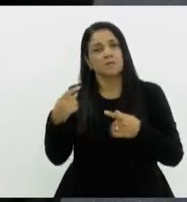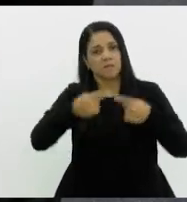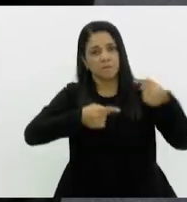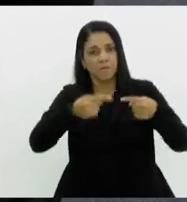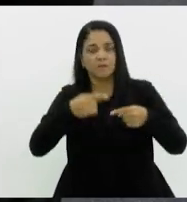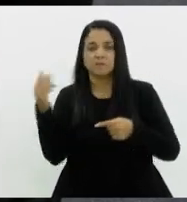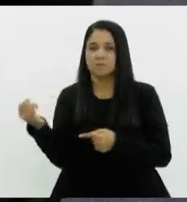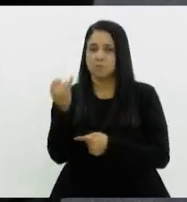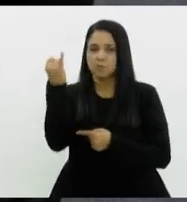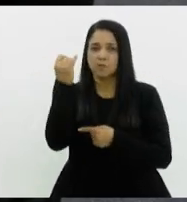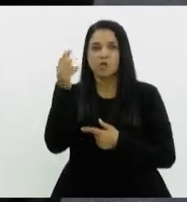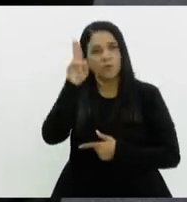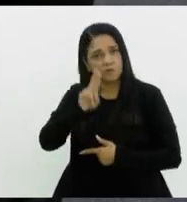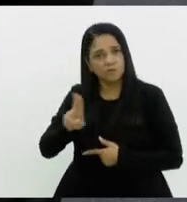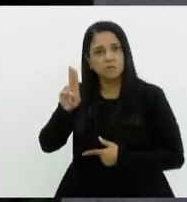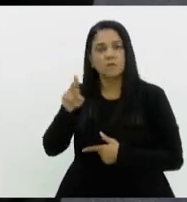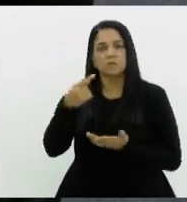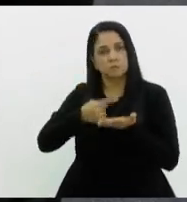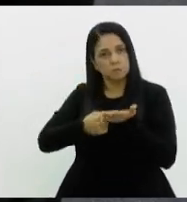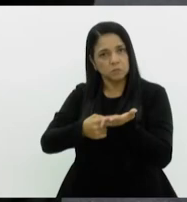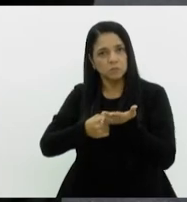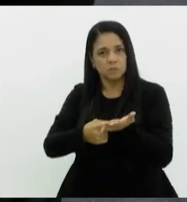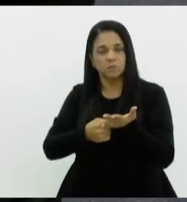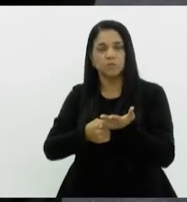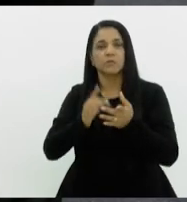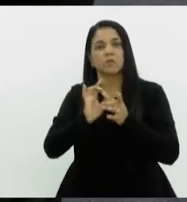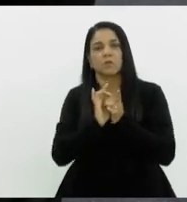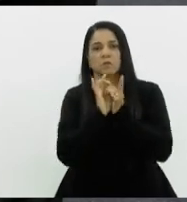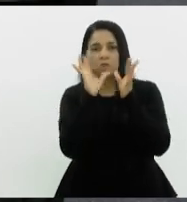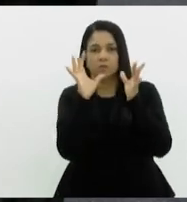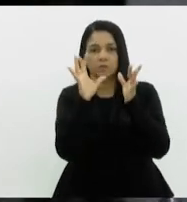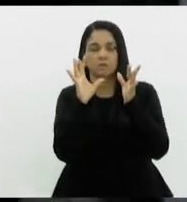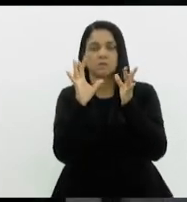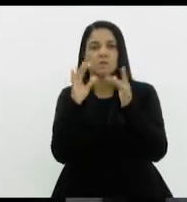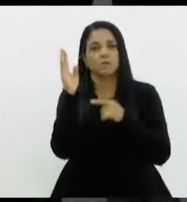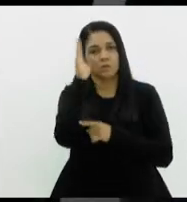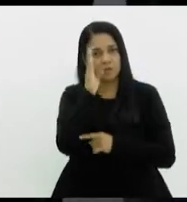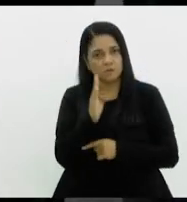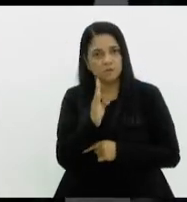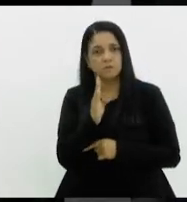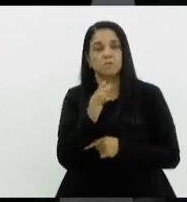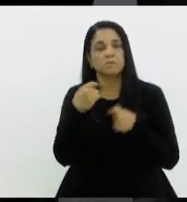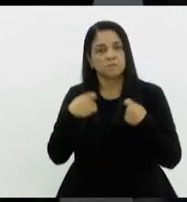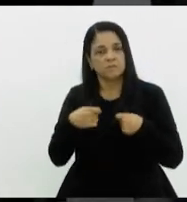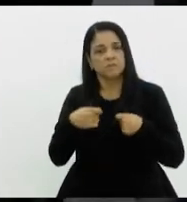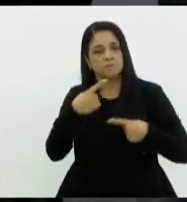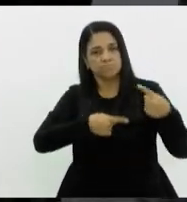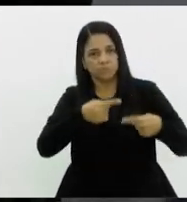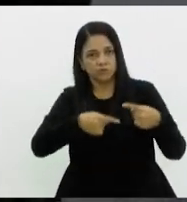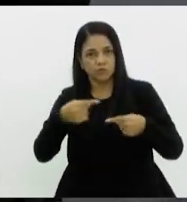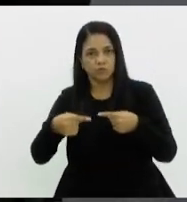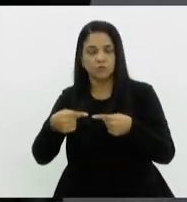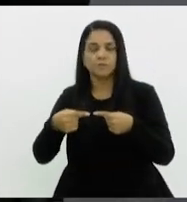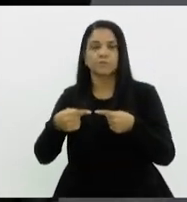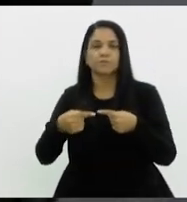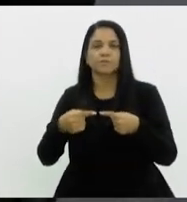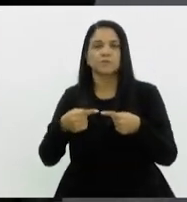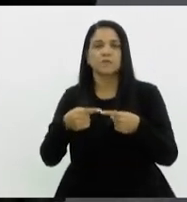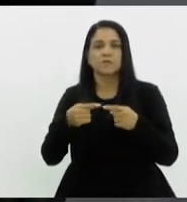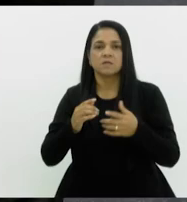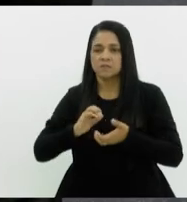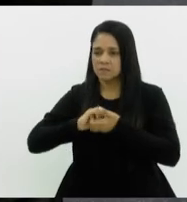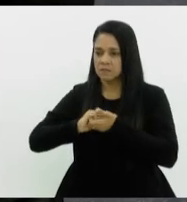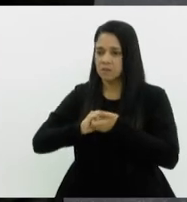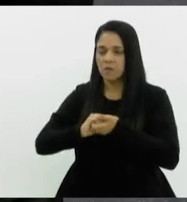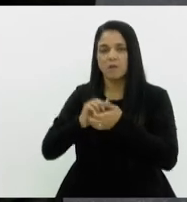as universidades mais comprometidas com a democracia do nosso país estão travando. Então, por isso, saudar aí